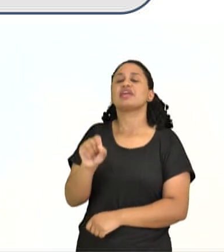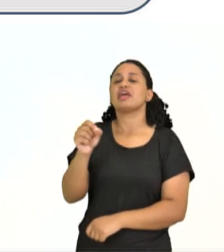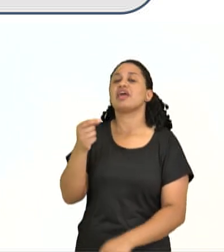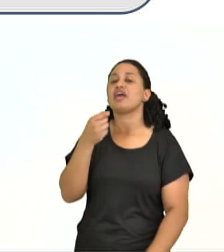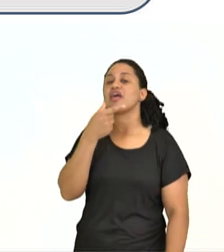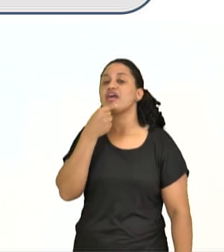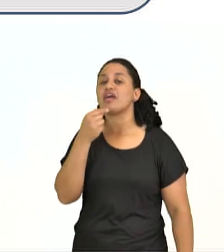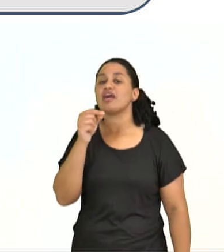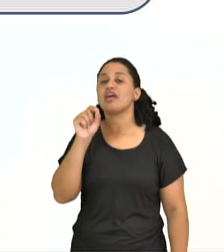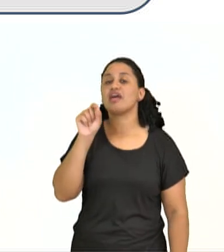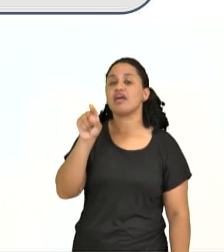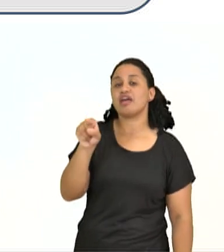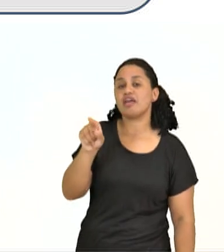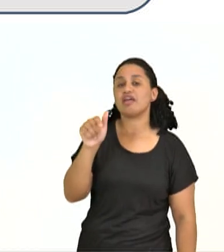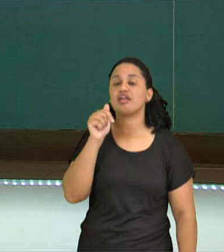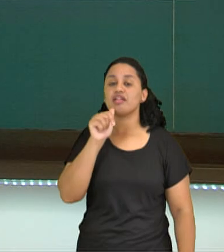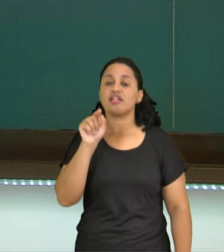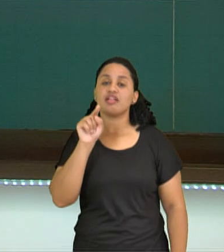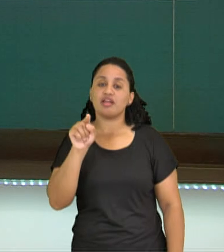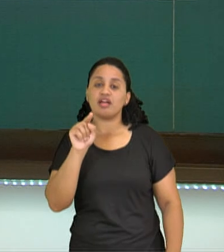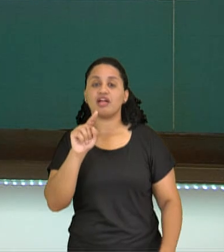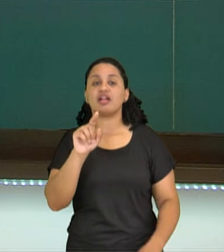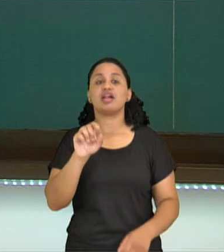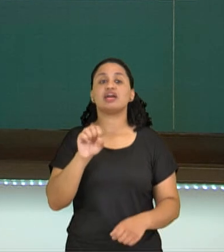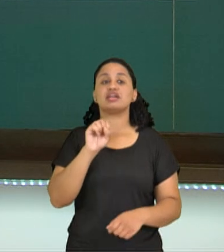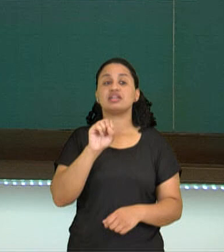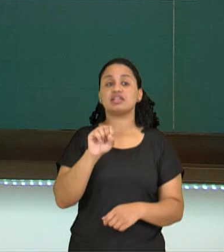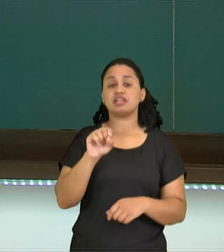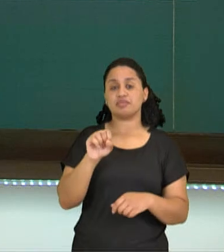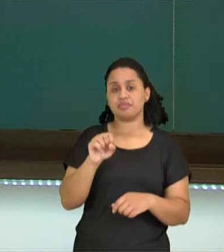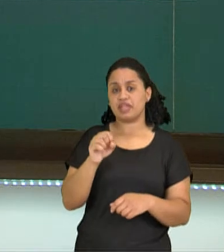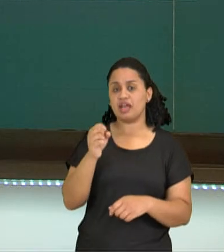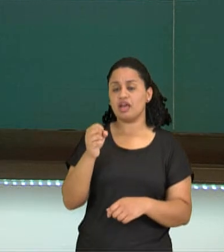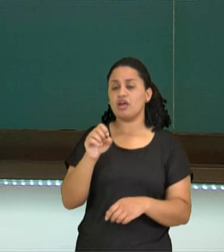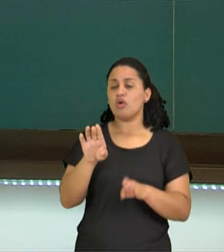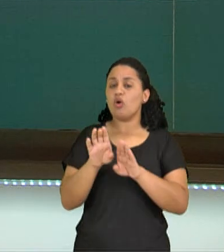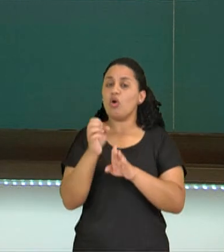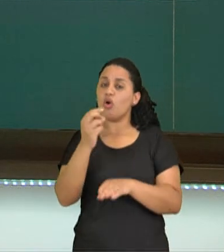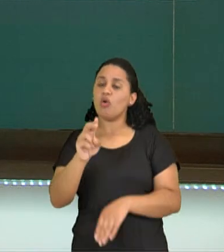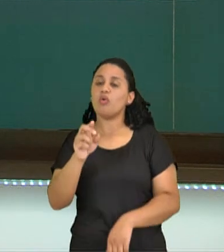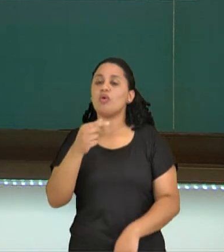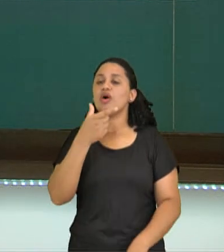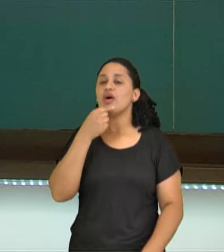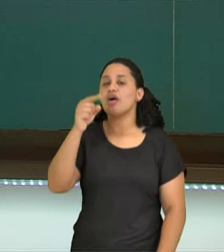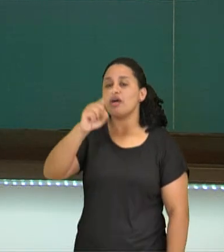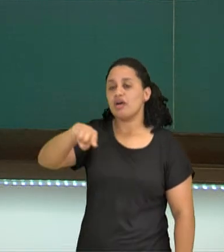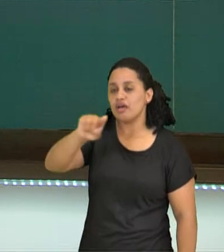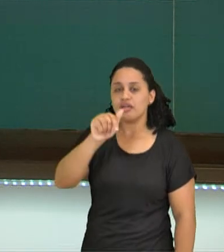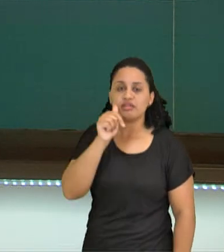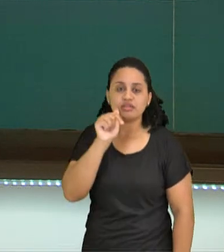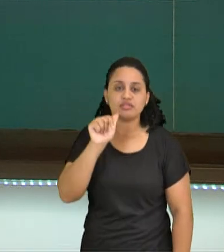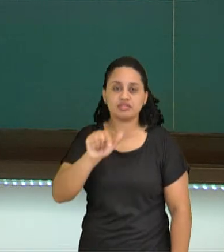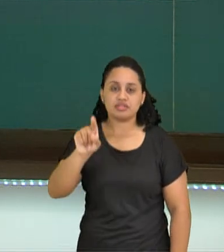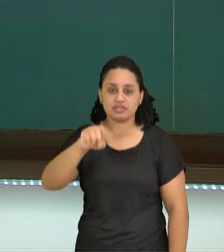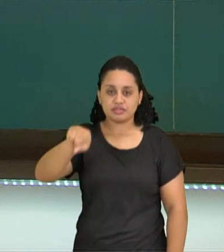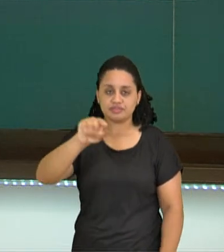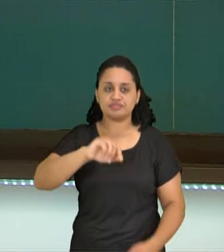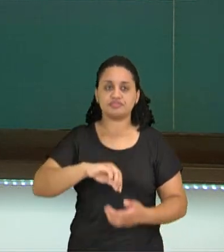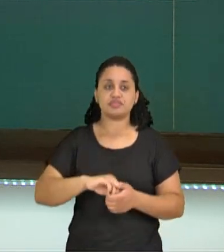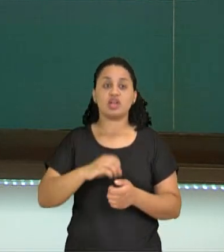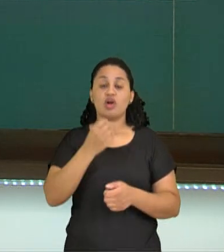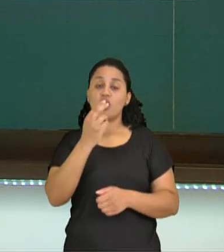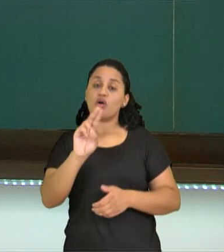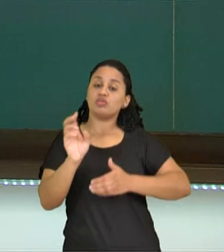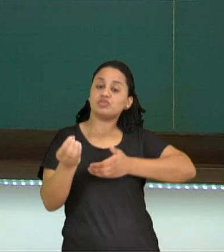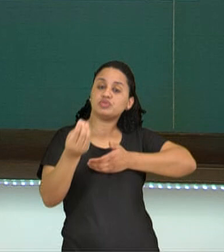singular. Ele ou ela. E a terceira pessoa do plural, eles e elas. Ok? Ou subjetiva,